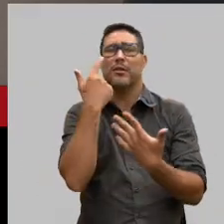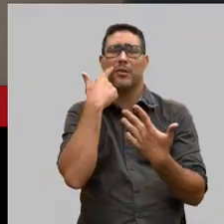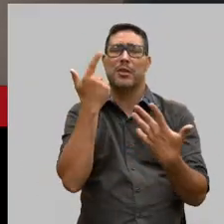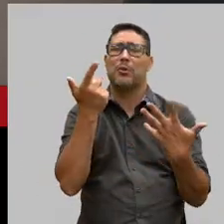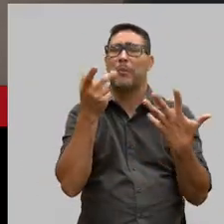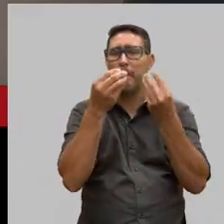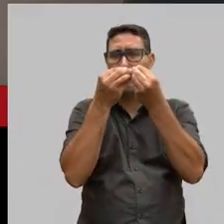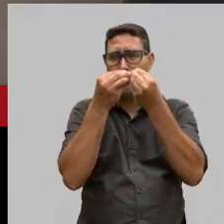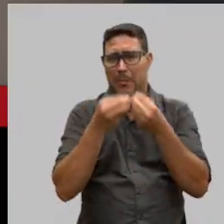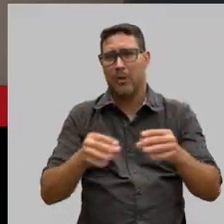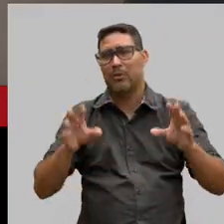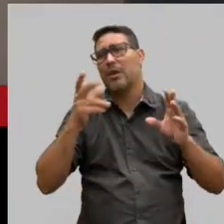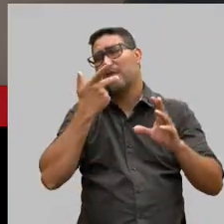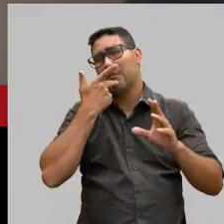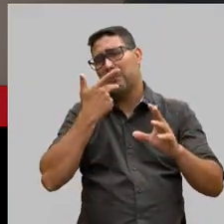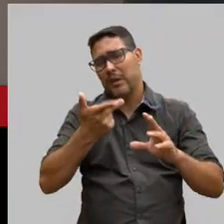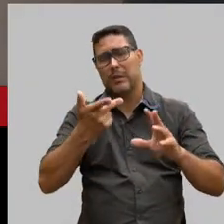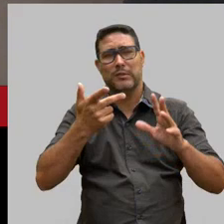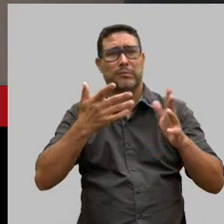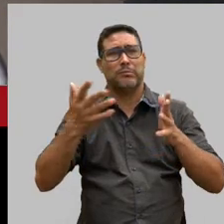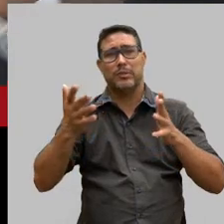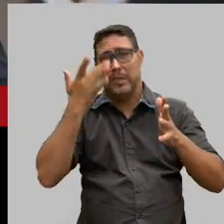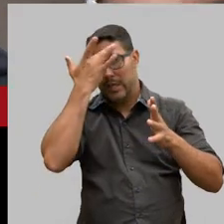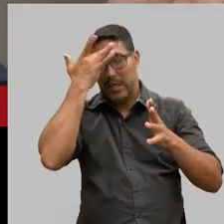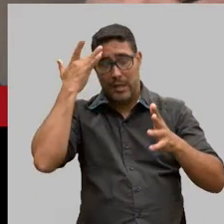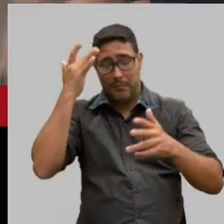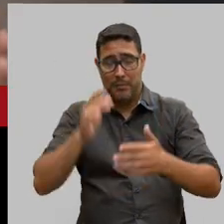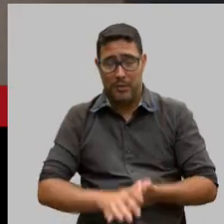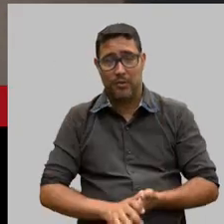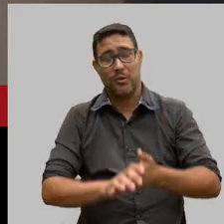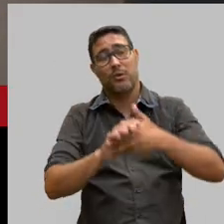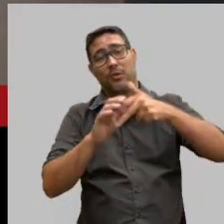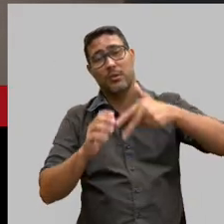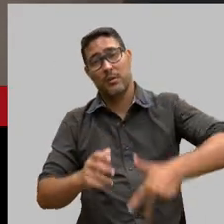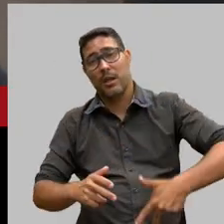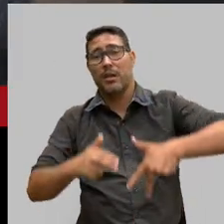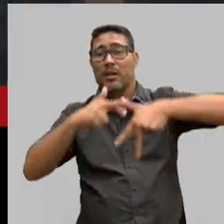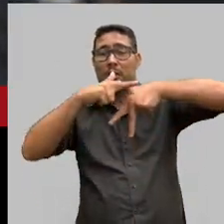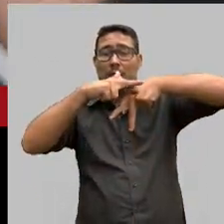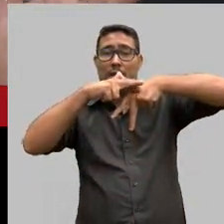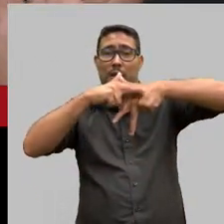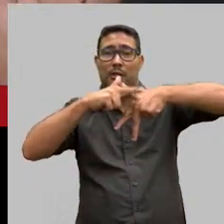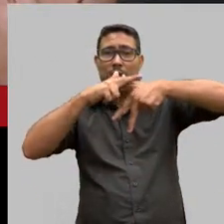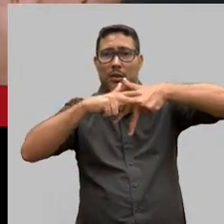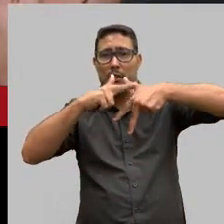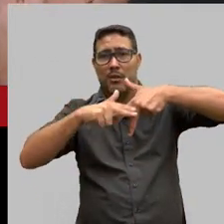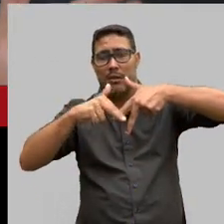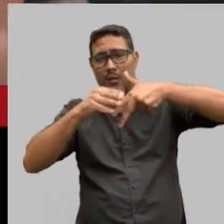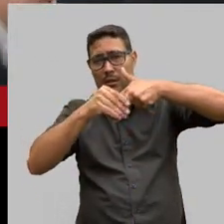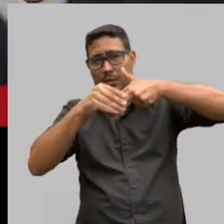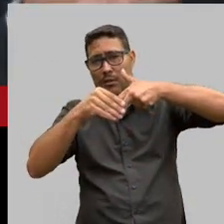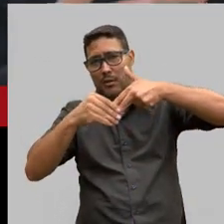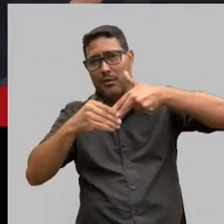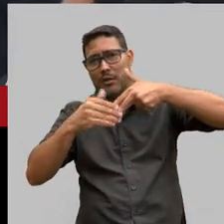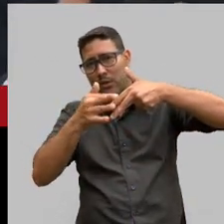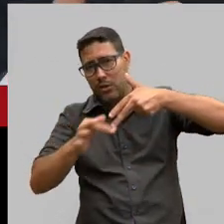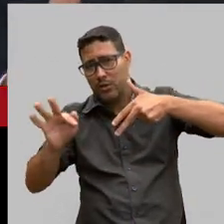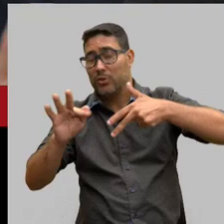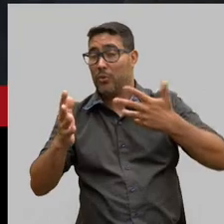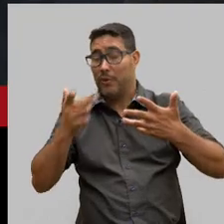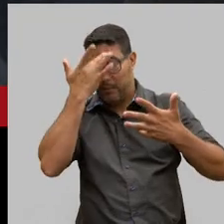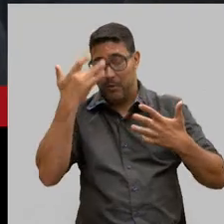forte né a pessoa de fibromialgia chega no hospital muitos falam não tem nada e a pessoa com dor